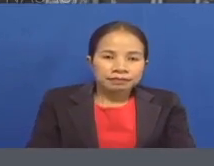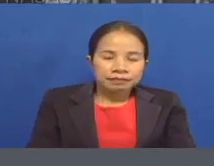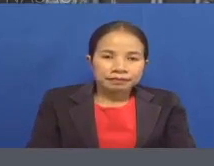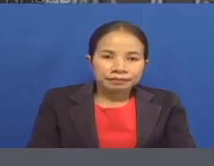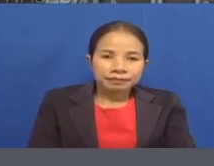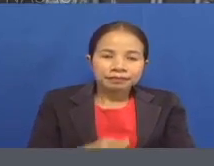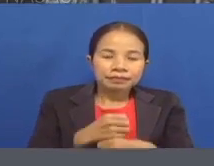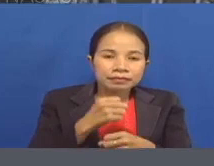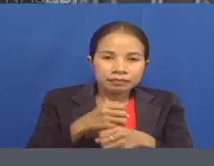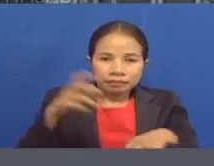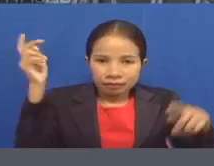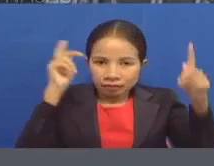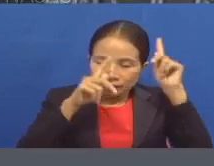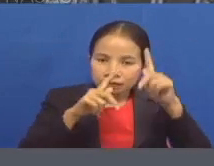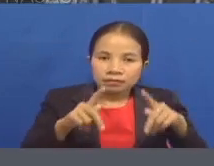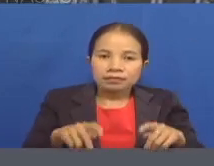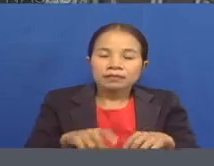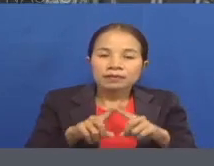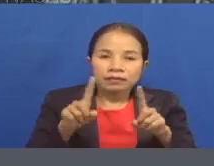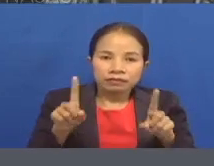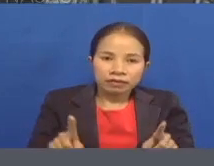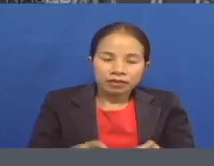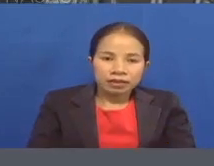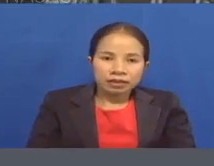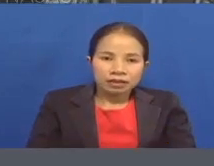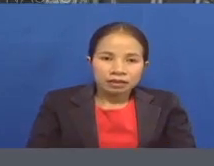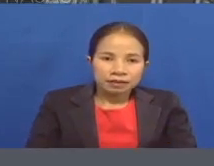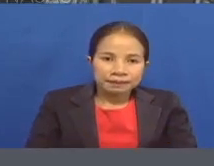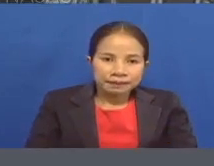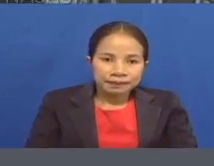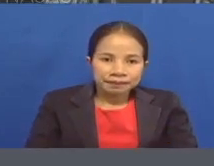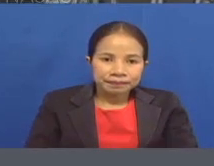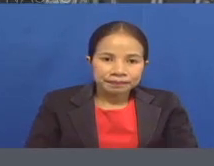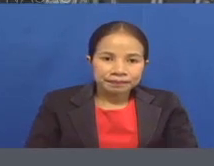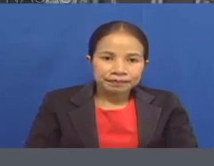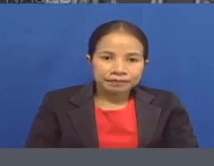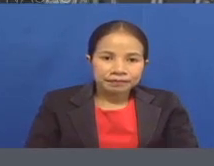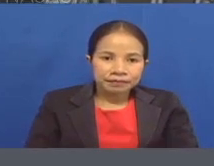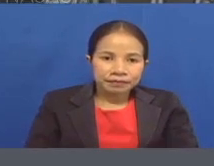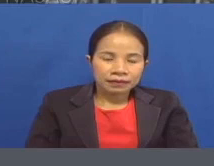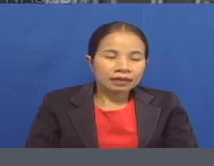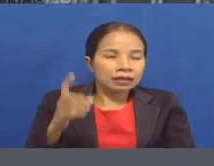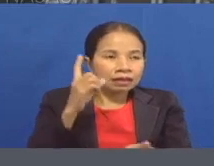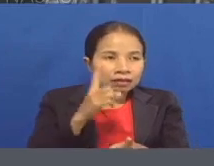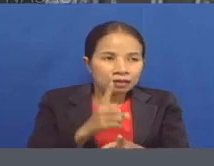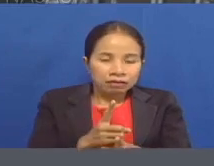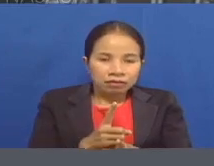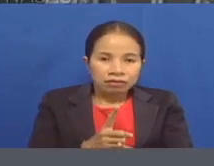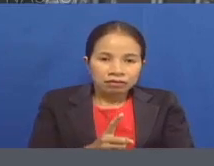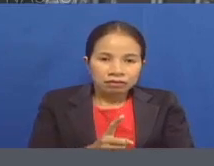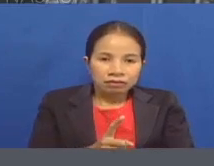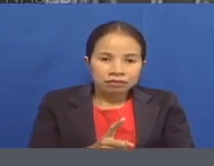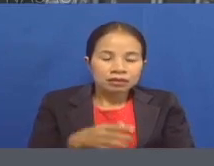sa provoca ona situação ida que o inselo kataka ia buat niansa la justo né la